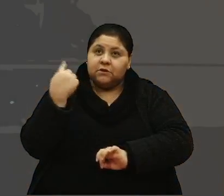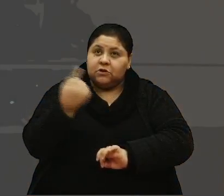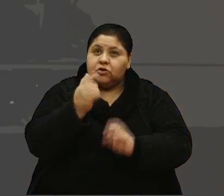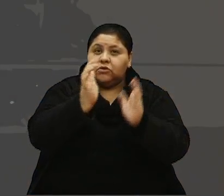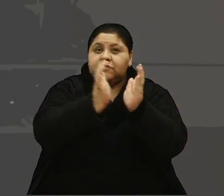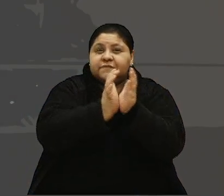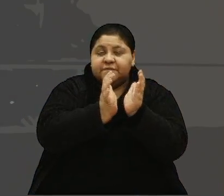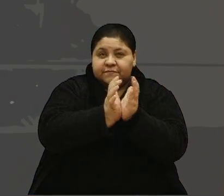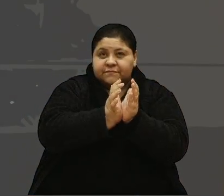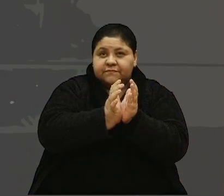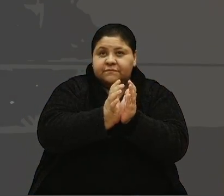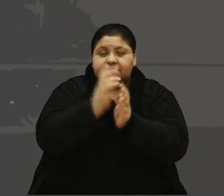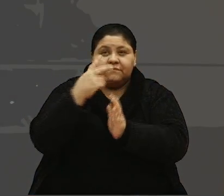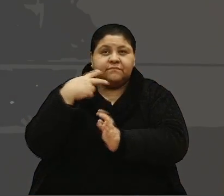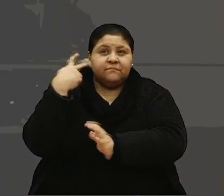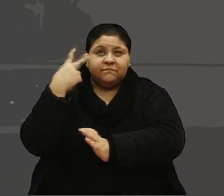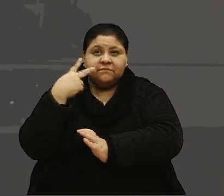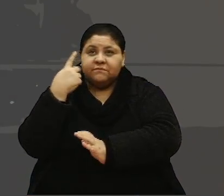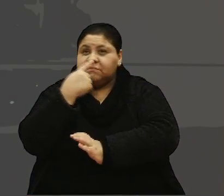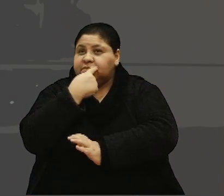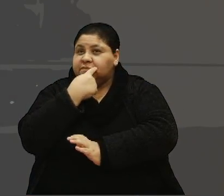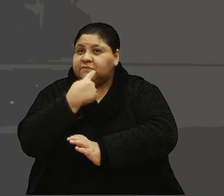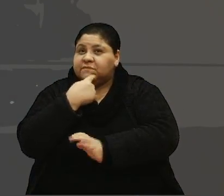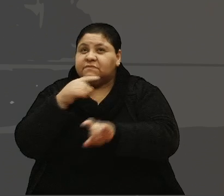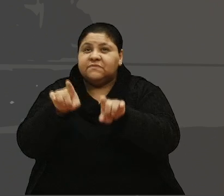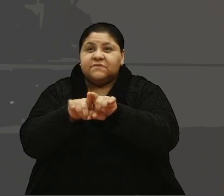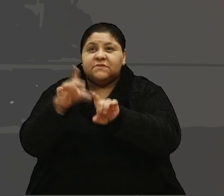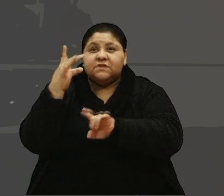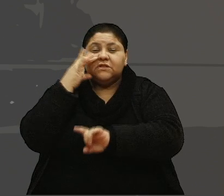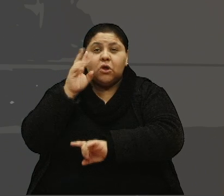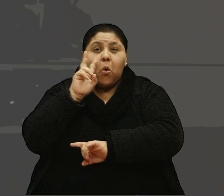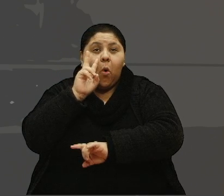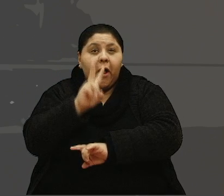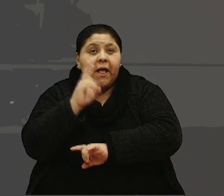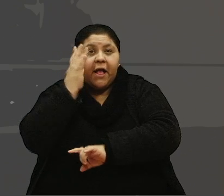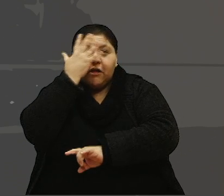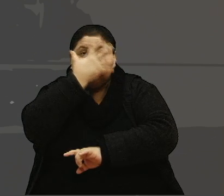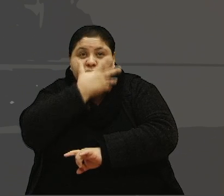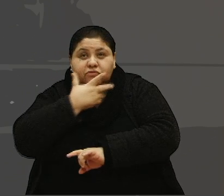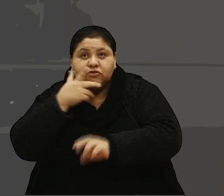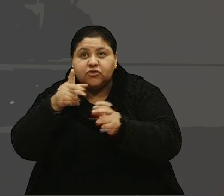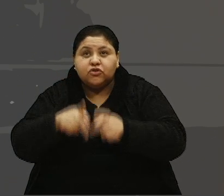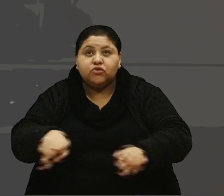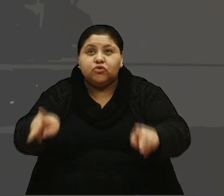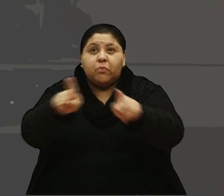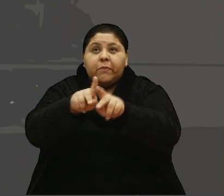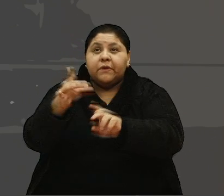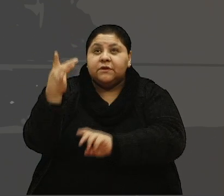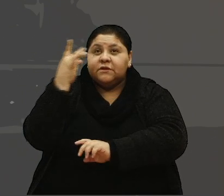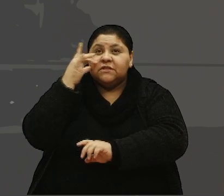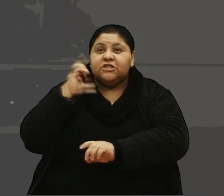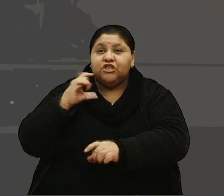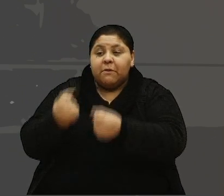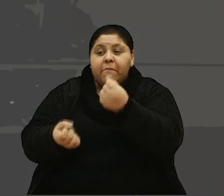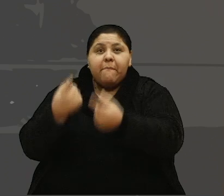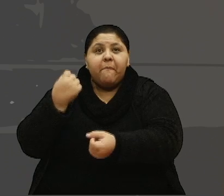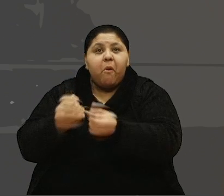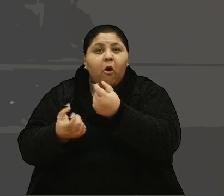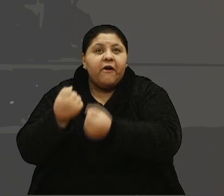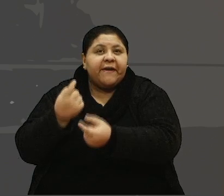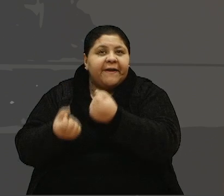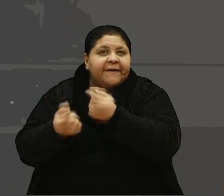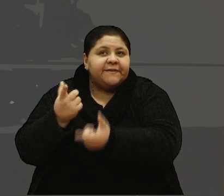colega, vereador Wagner Petrini, também lá presente. Olha que bonito aquele público lá presente, tinha pipoca,